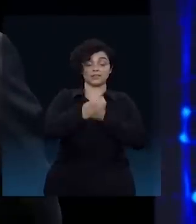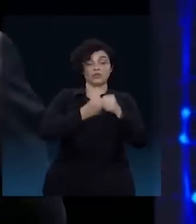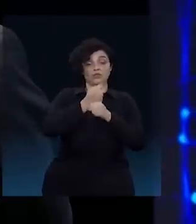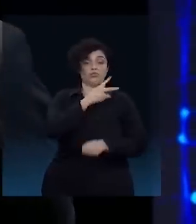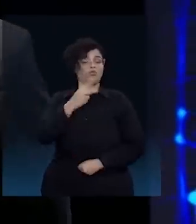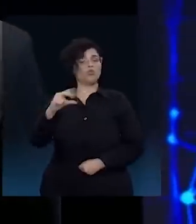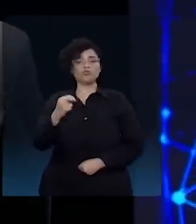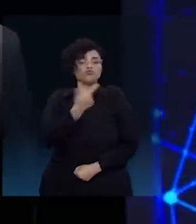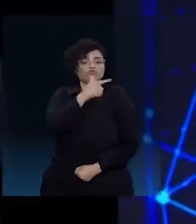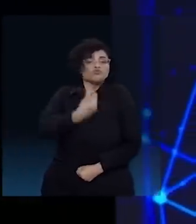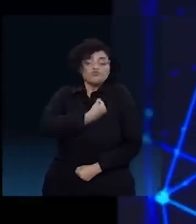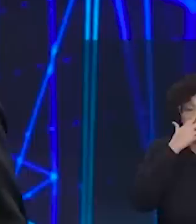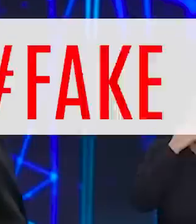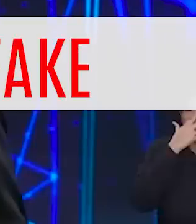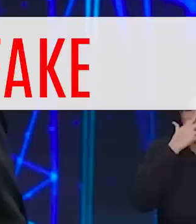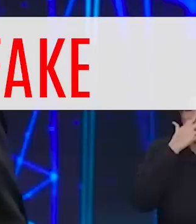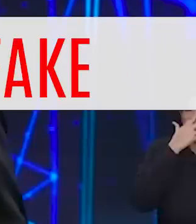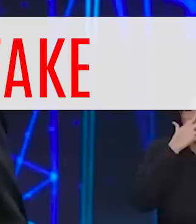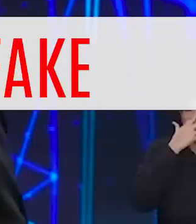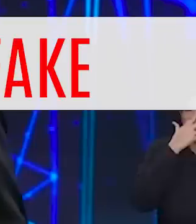Não existia vacina à venda em 2020?